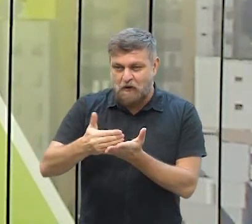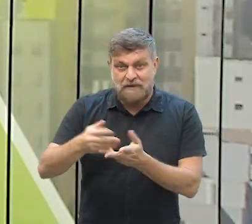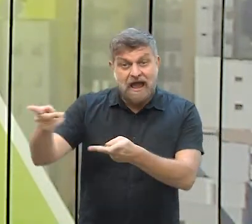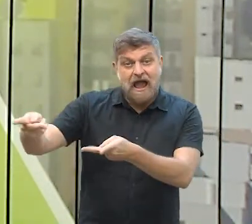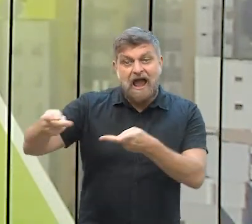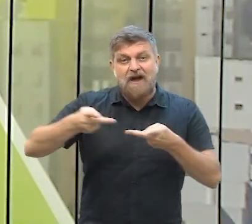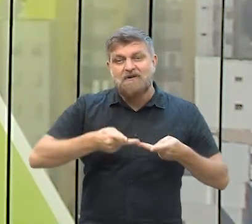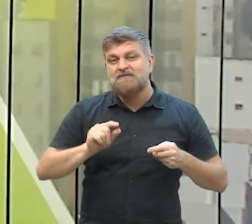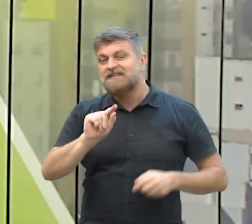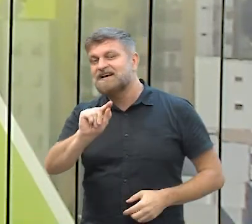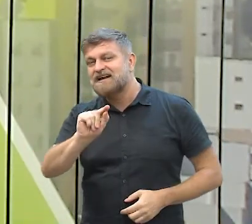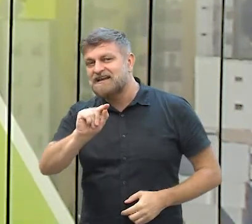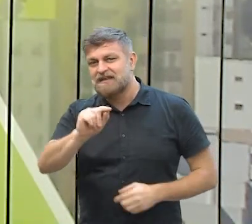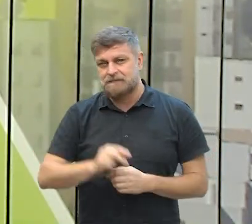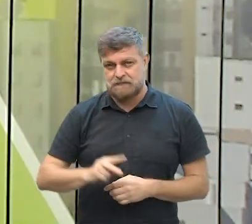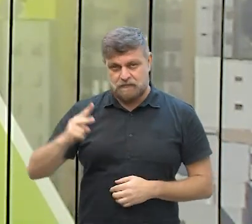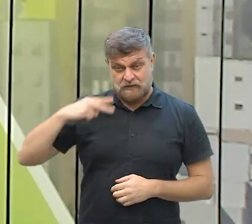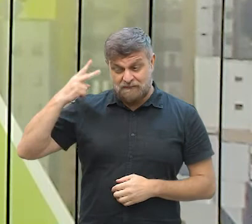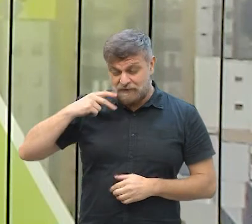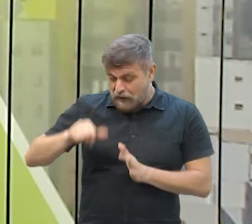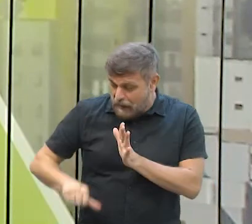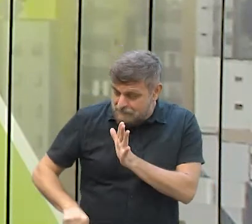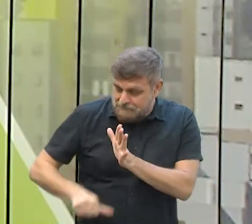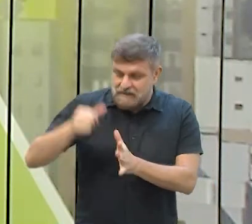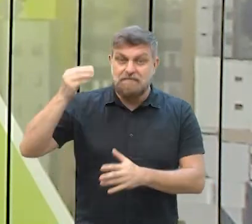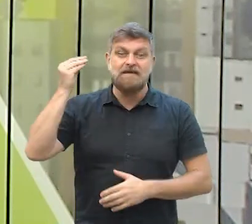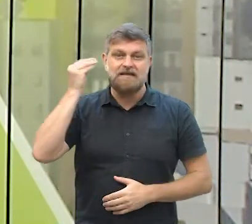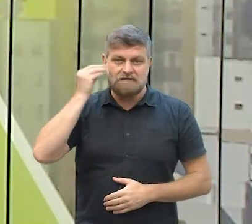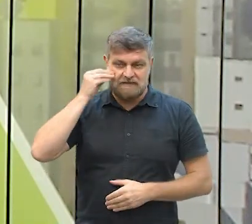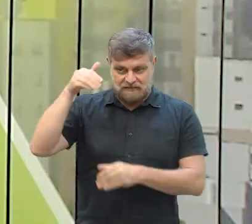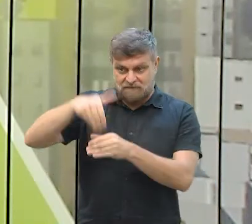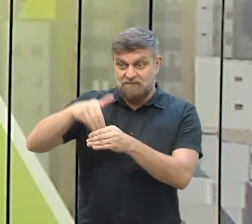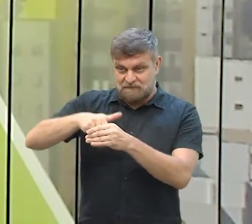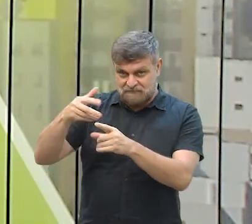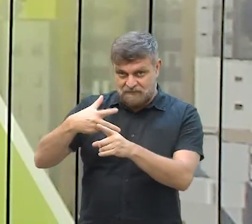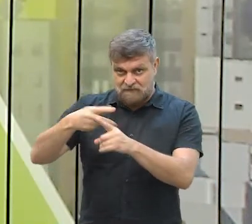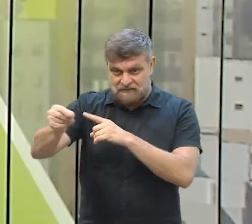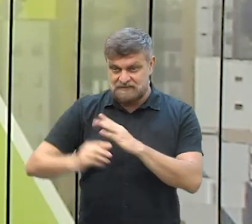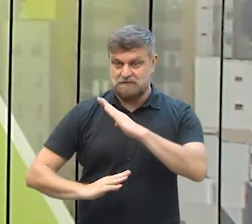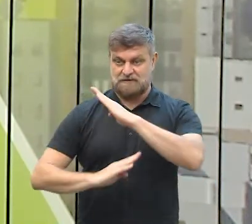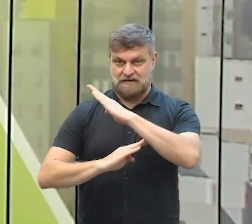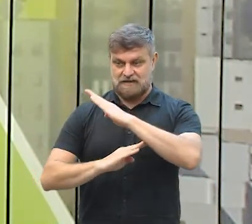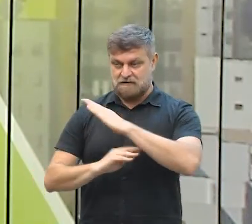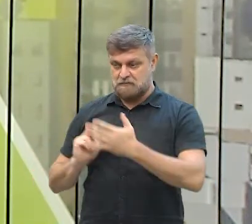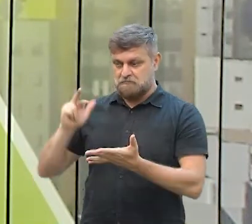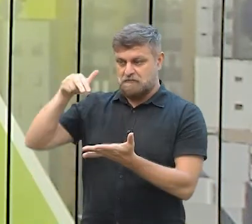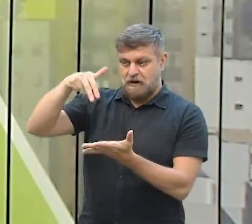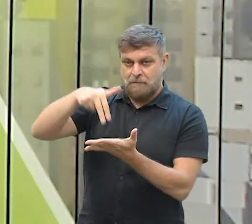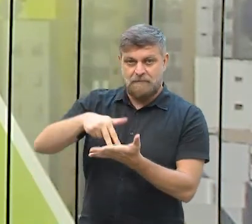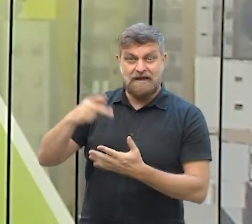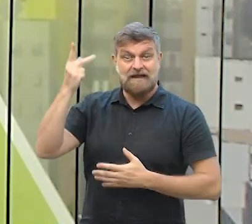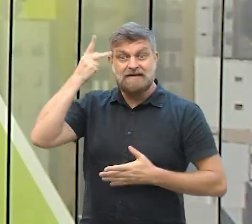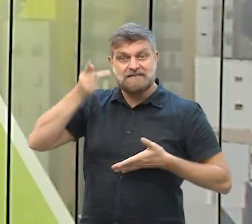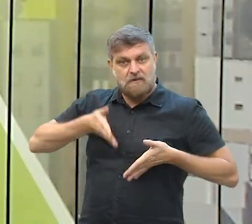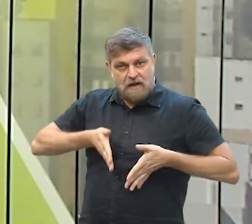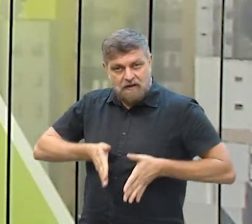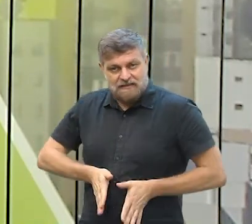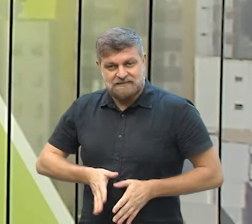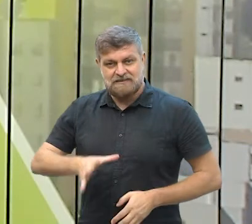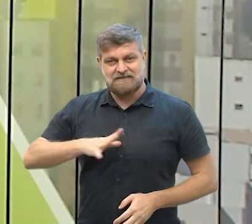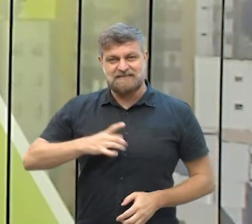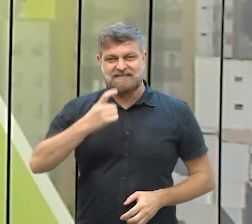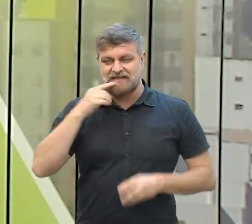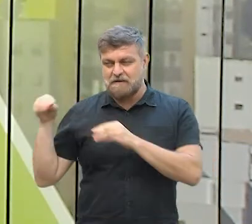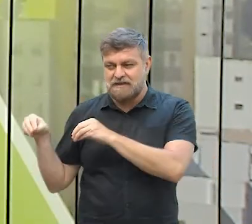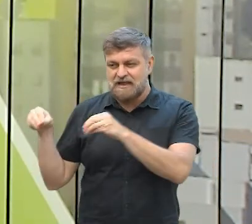de hoje é um vereador eleito pela primeira vez aqui para o Legislativo. Ele nasceu em São Paulo e chegou em Campinas